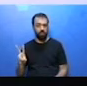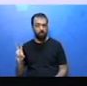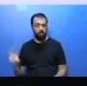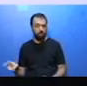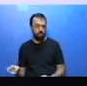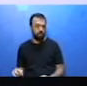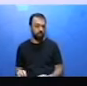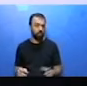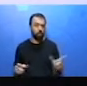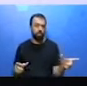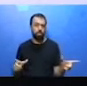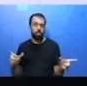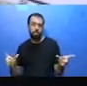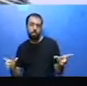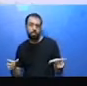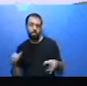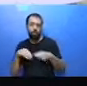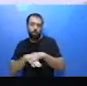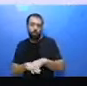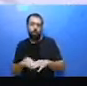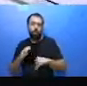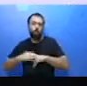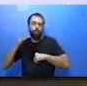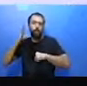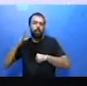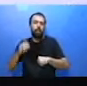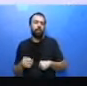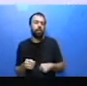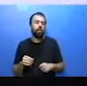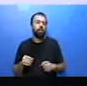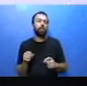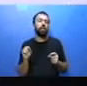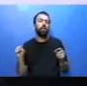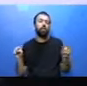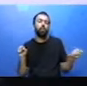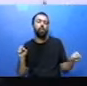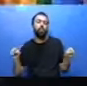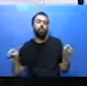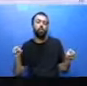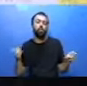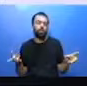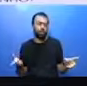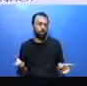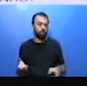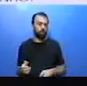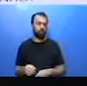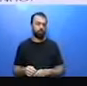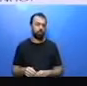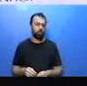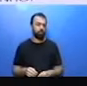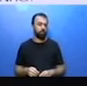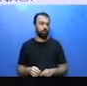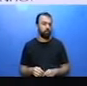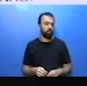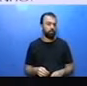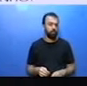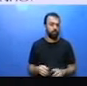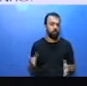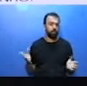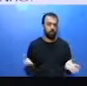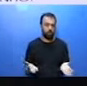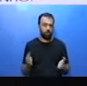mais a paula ou a patrícia a paula tá vamos seguir e